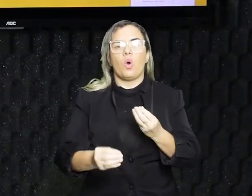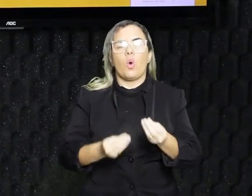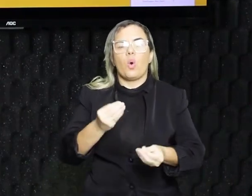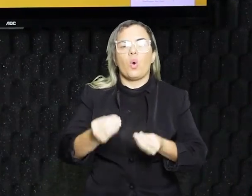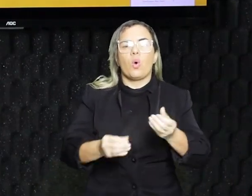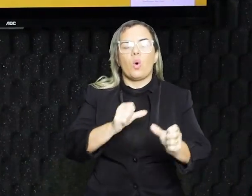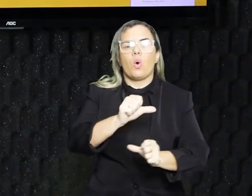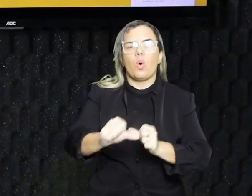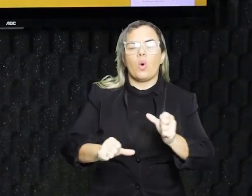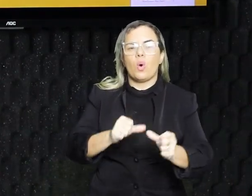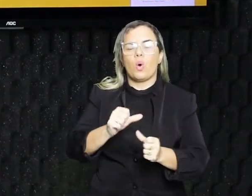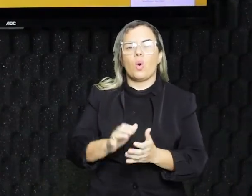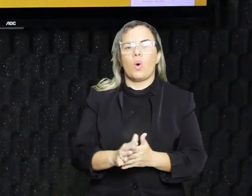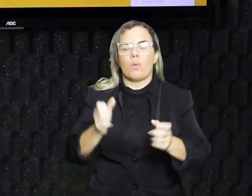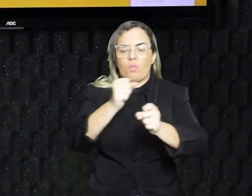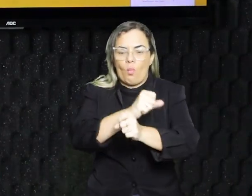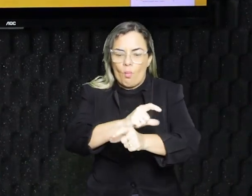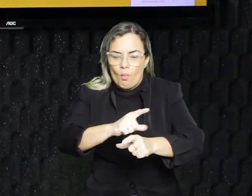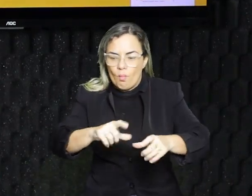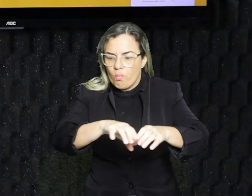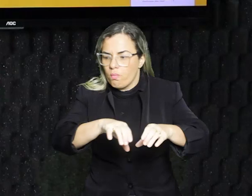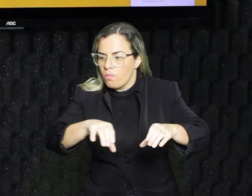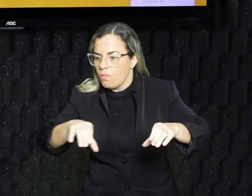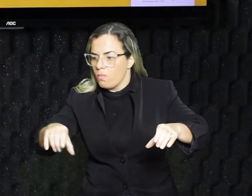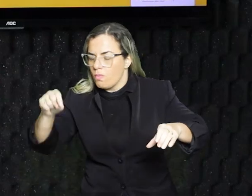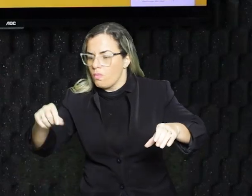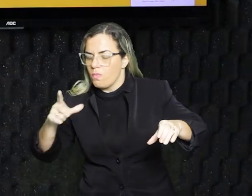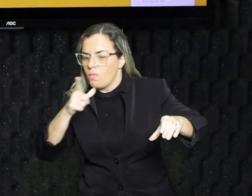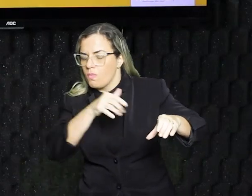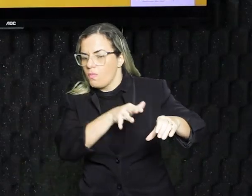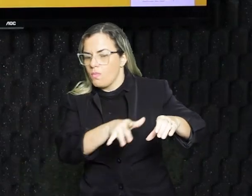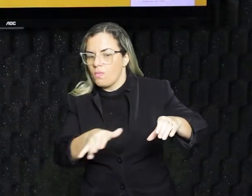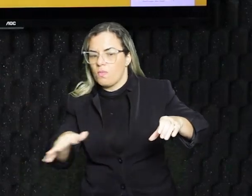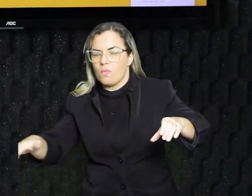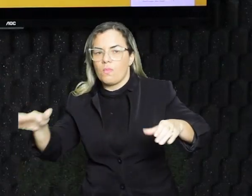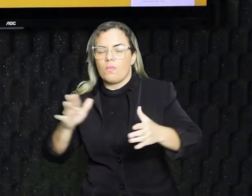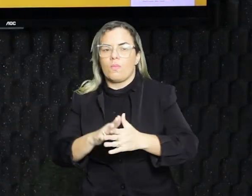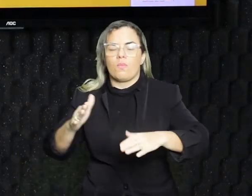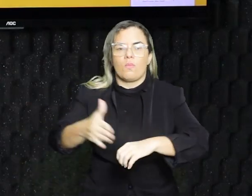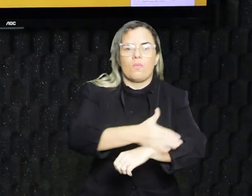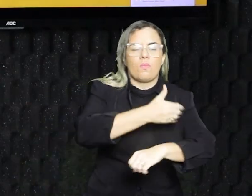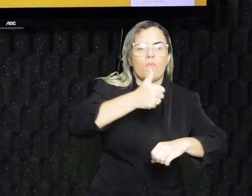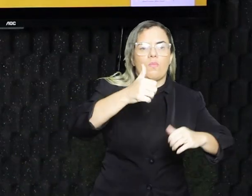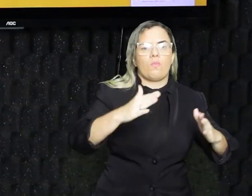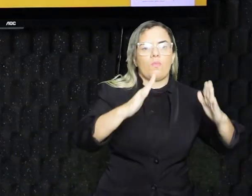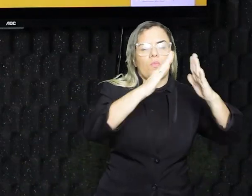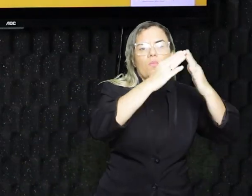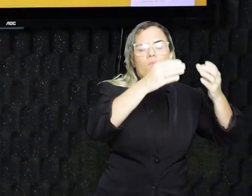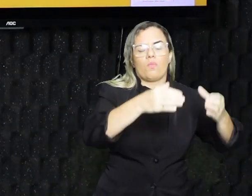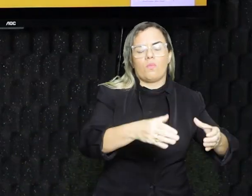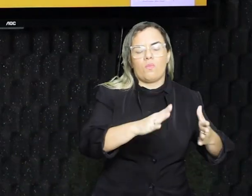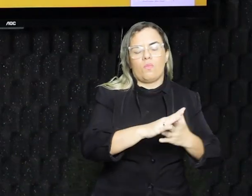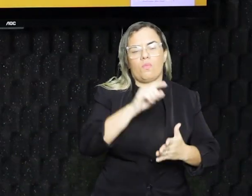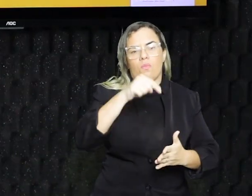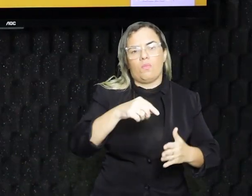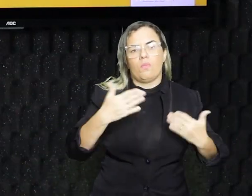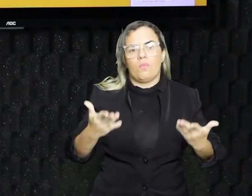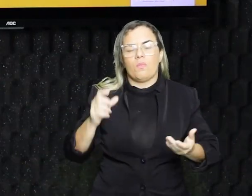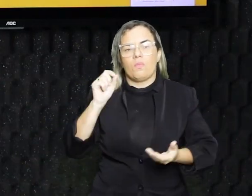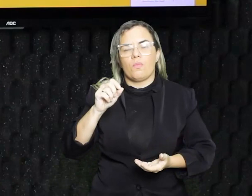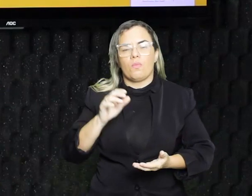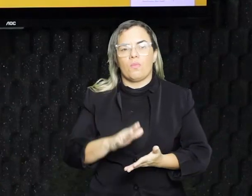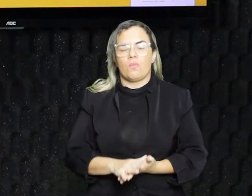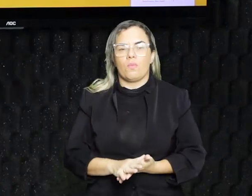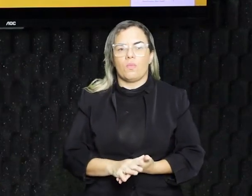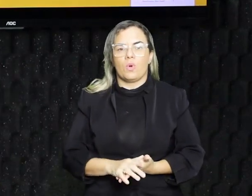contexto saneamento básico, vias de escoamento, melhoria nas habitações, e aí as cidades como, por exemplo,